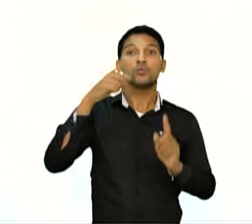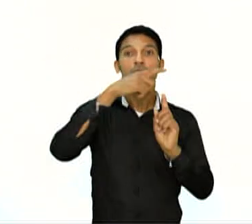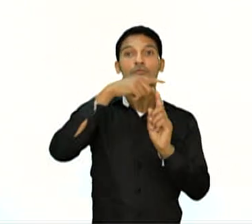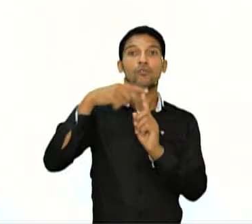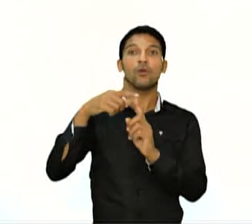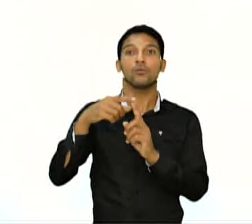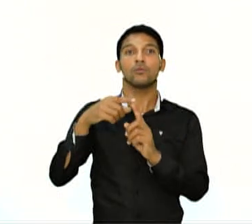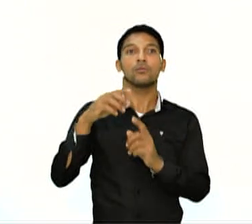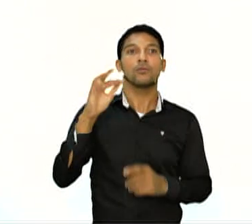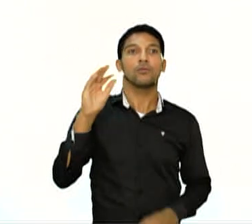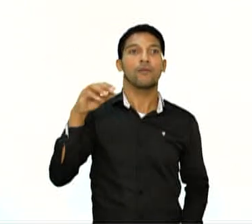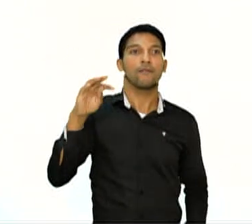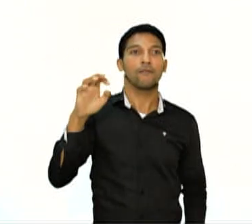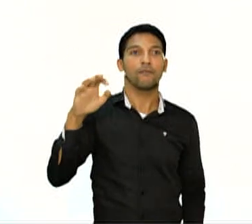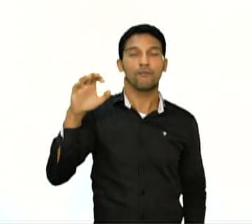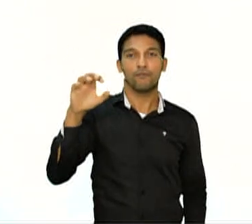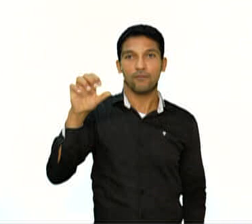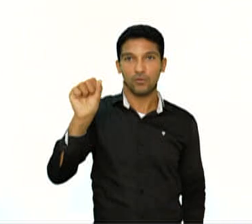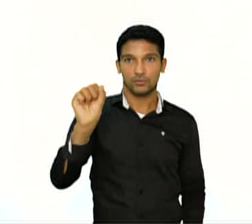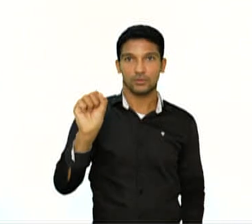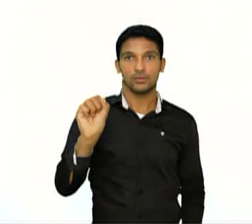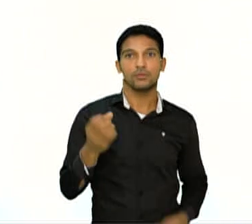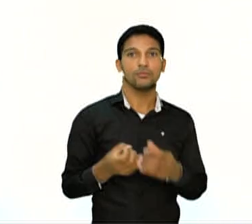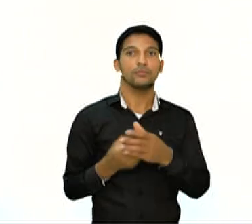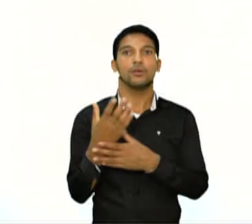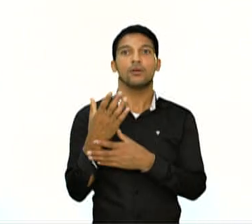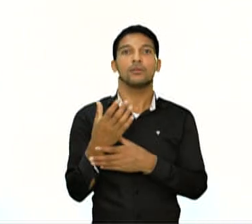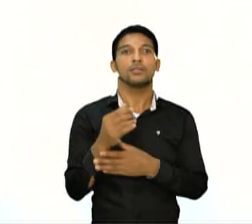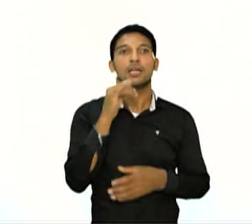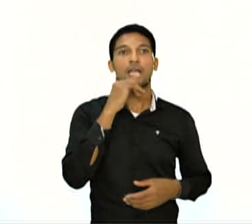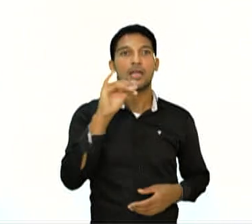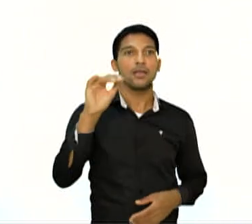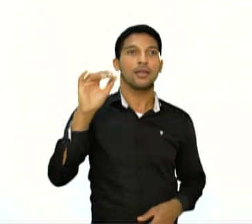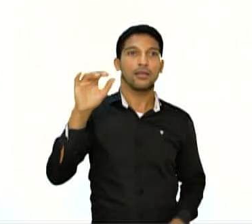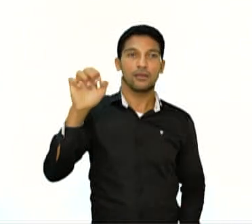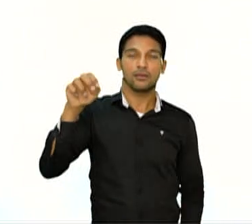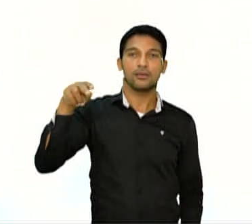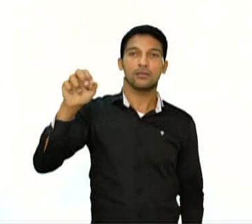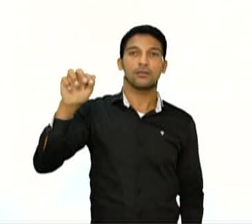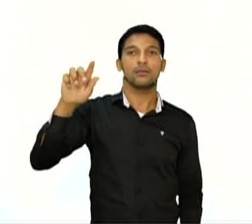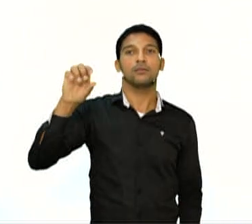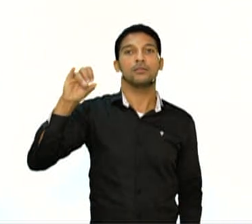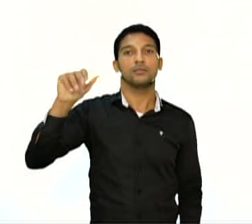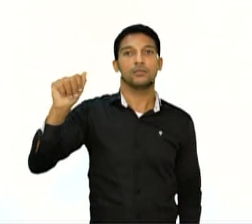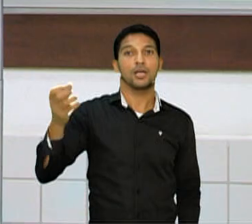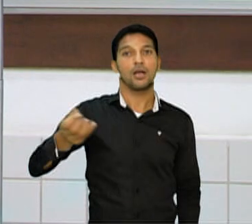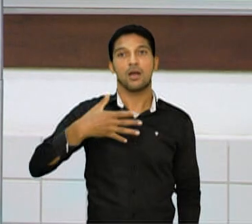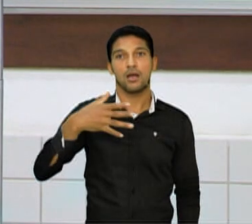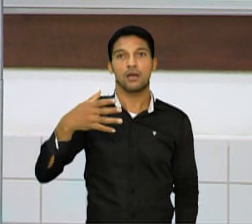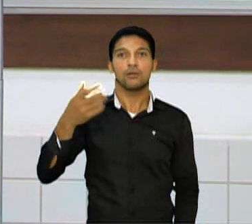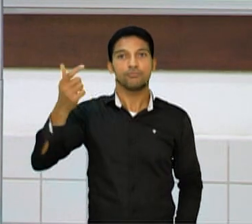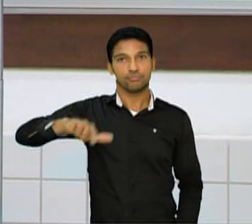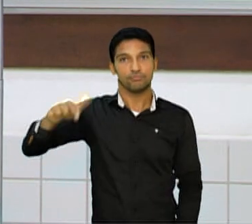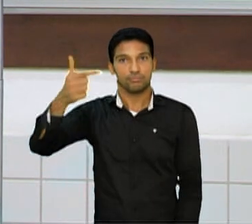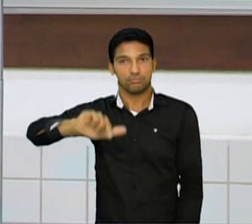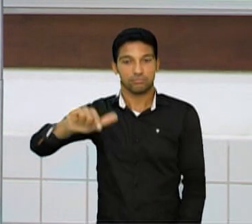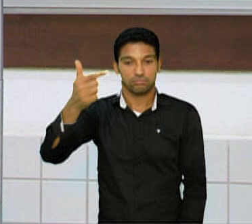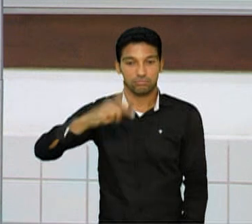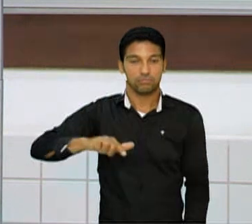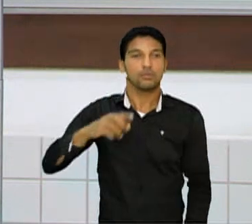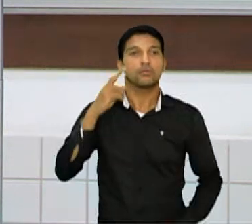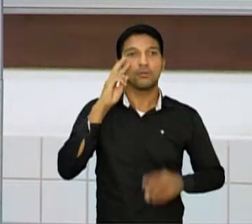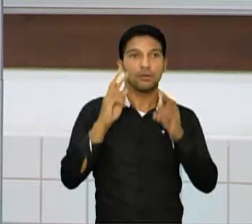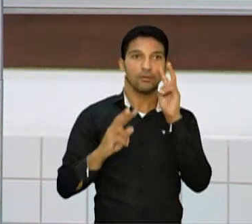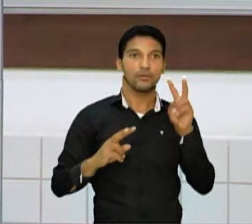situações pertinentes, de outros elementos, gosto de destacar os geysers ou fumarolas, não são comuns no nosso